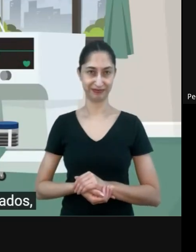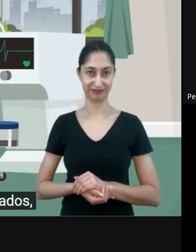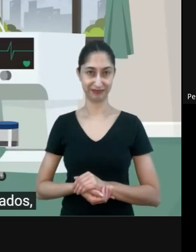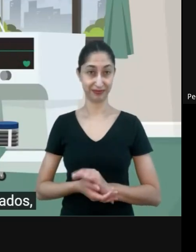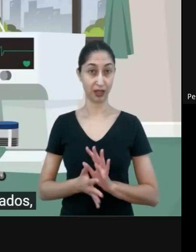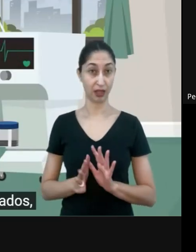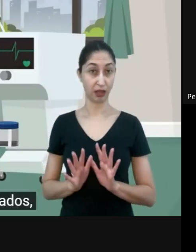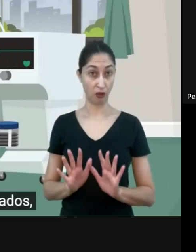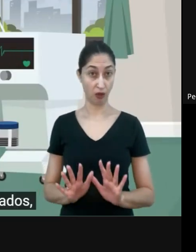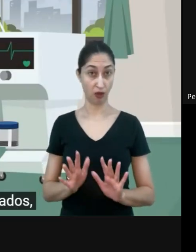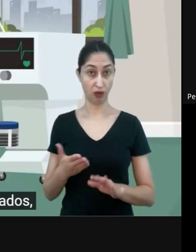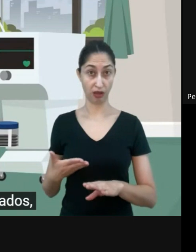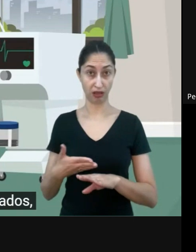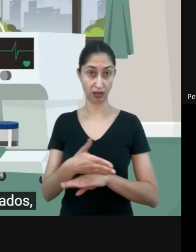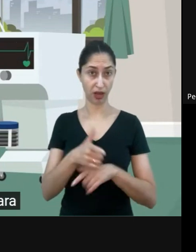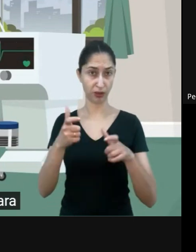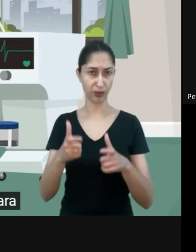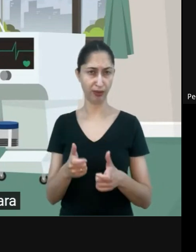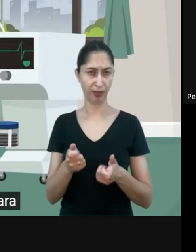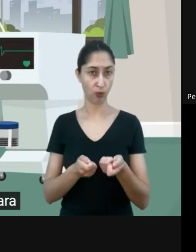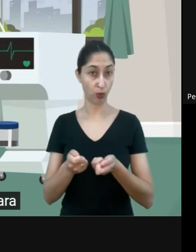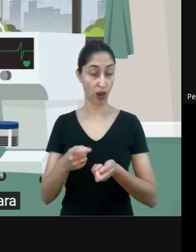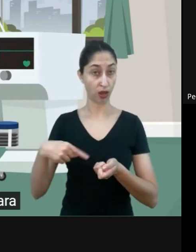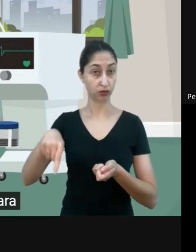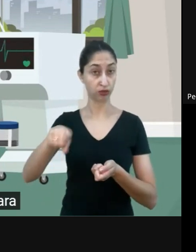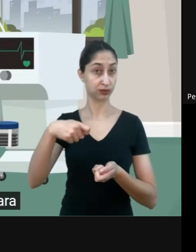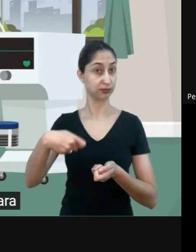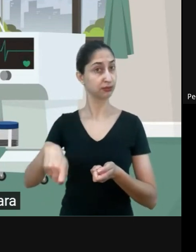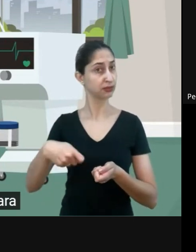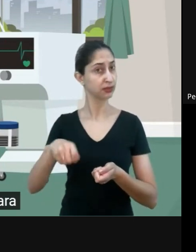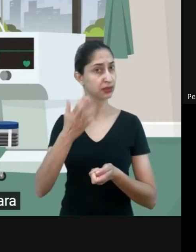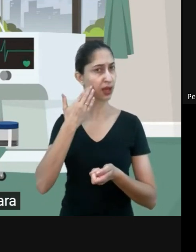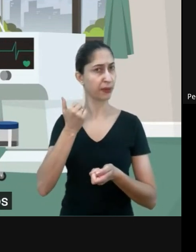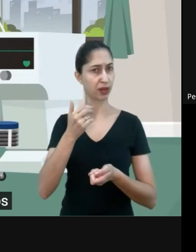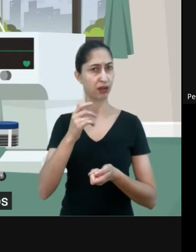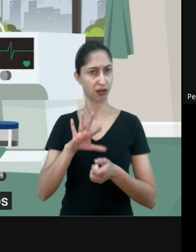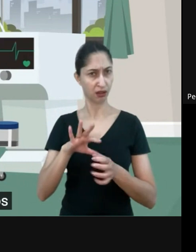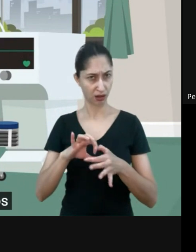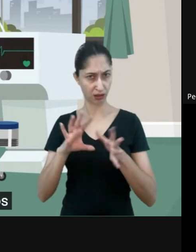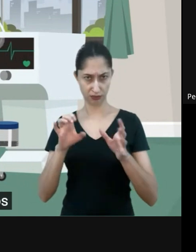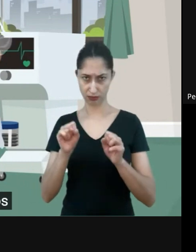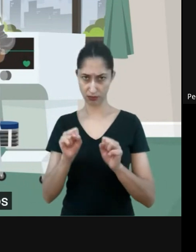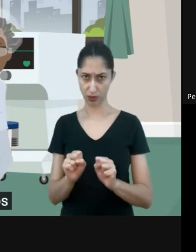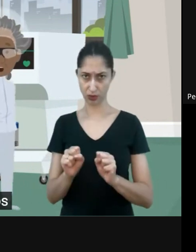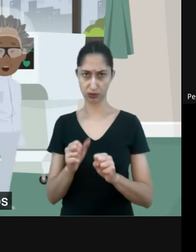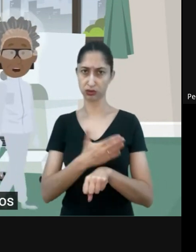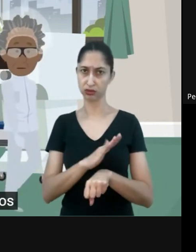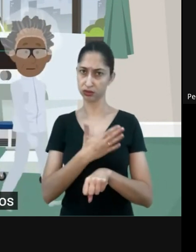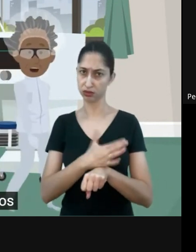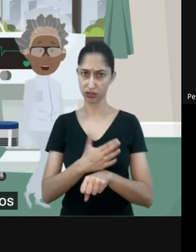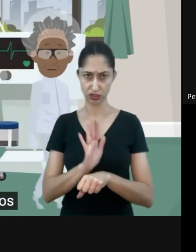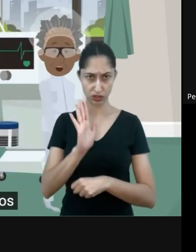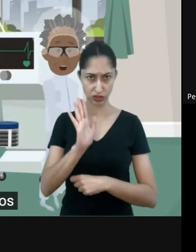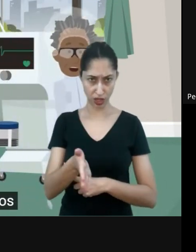Antes de entrar em ambientes controlados, observe se você tem autorização para entrar, os treinamentos necessários